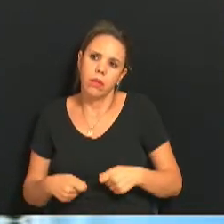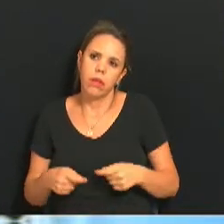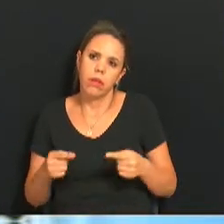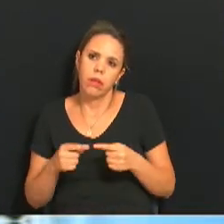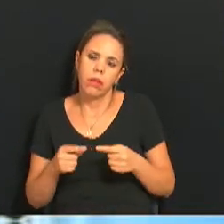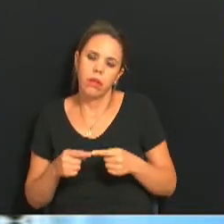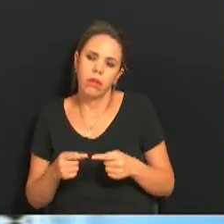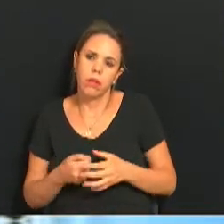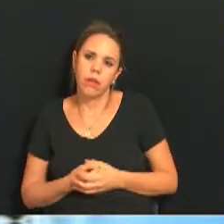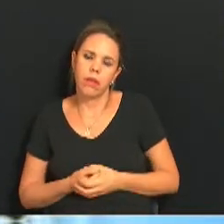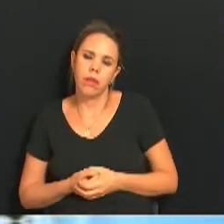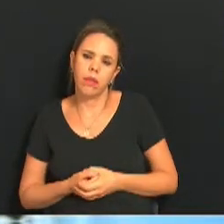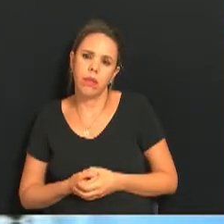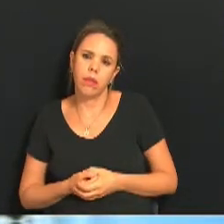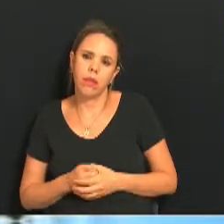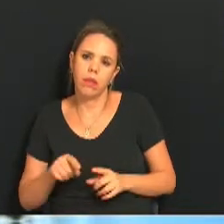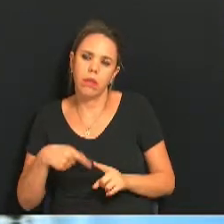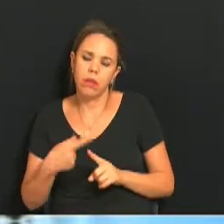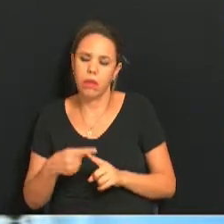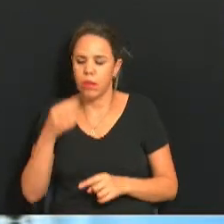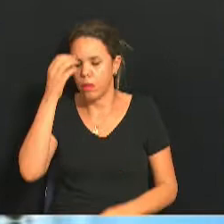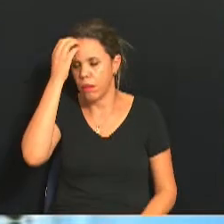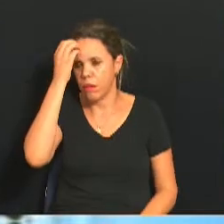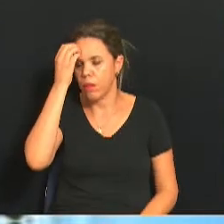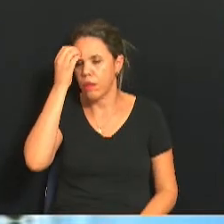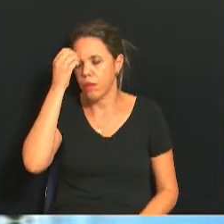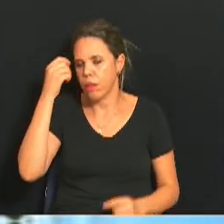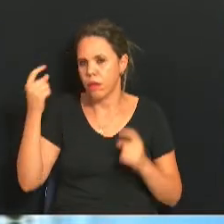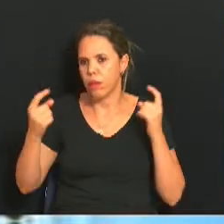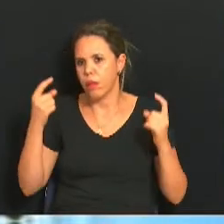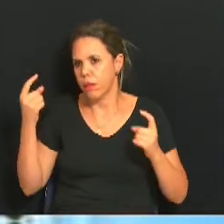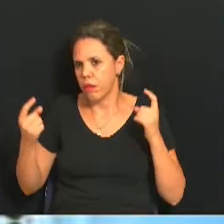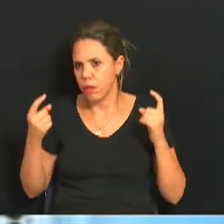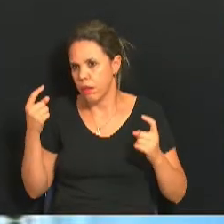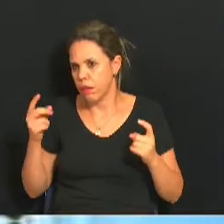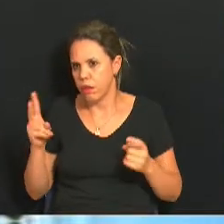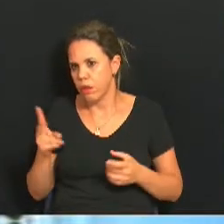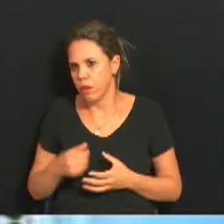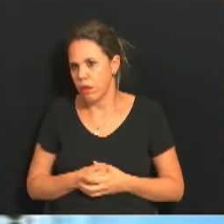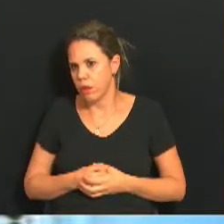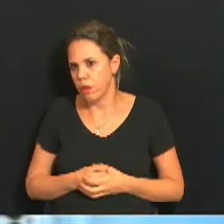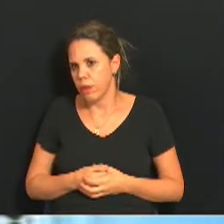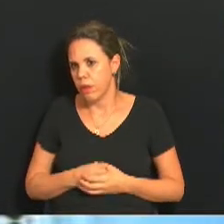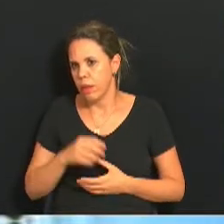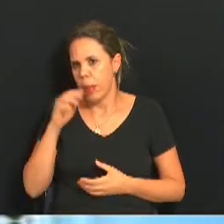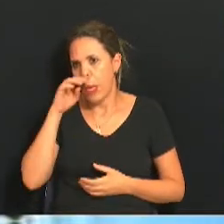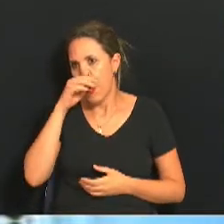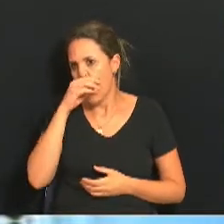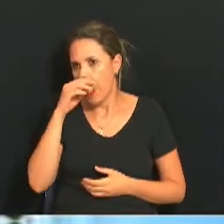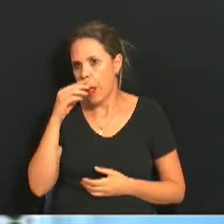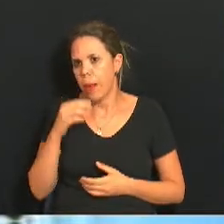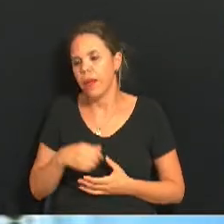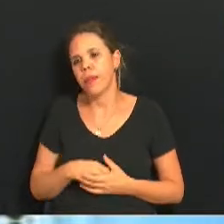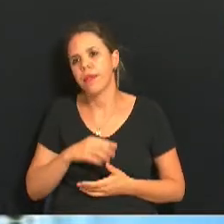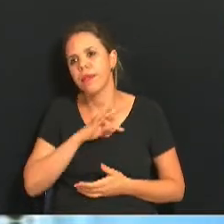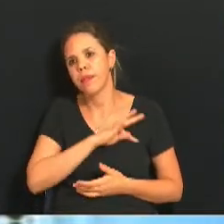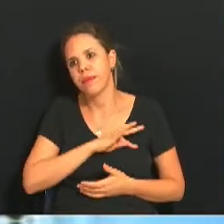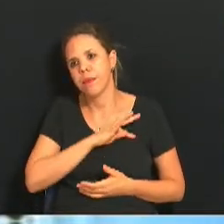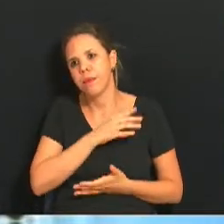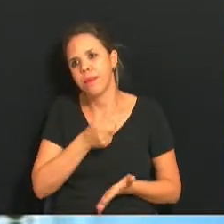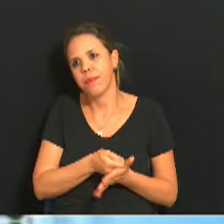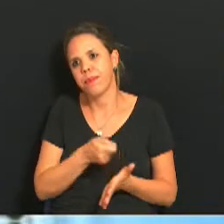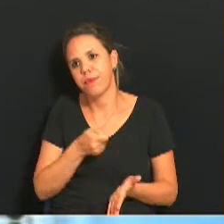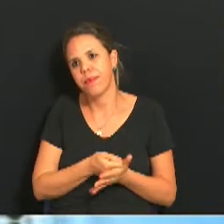é E além disso né uma preocupação sempre é se coloca para que serve e eu não devia